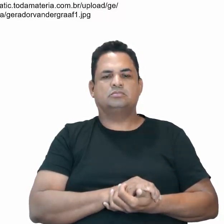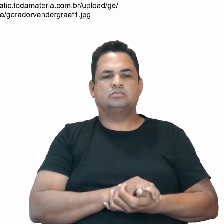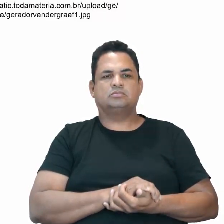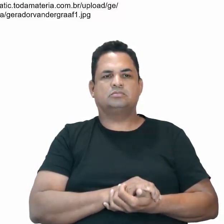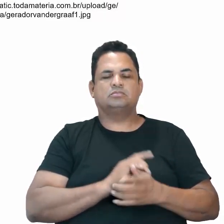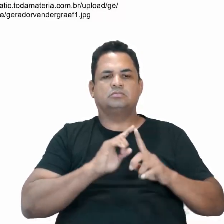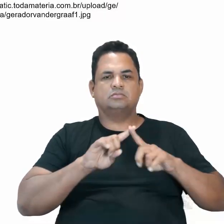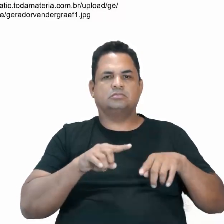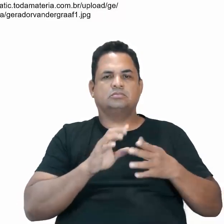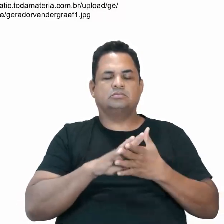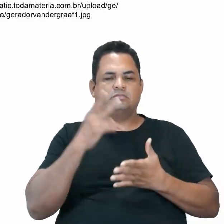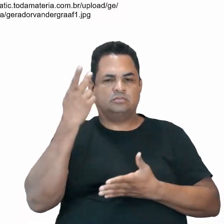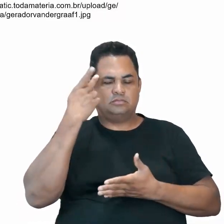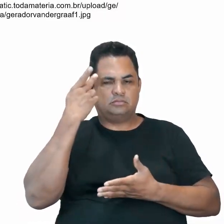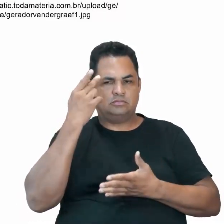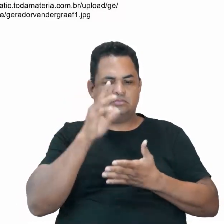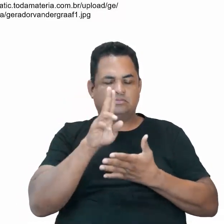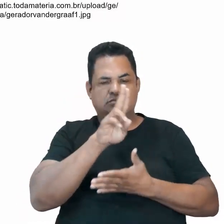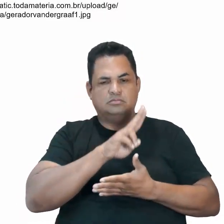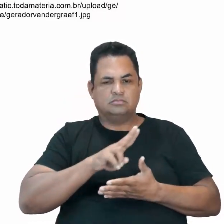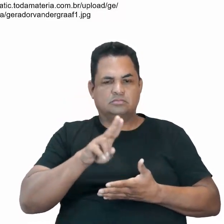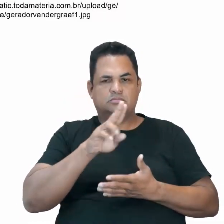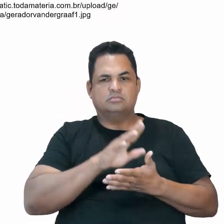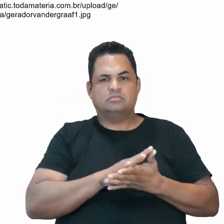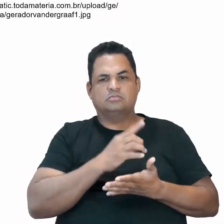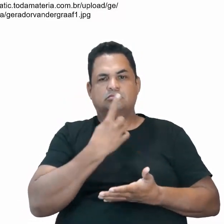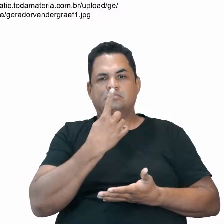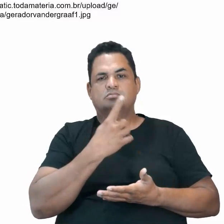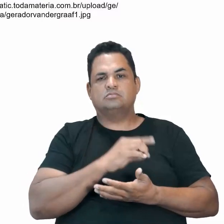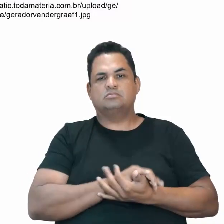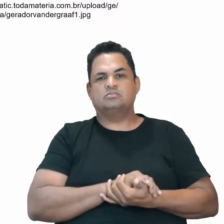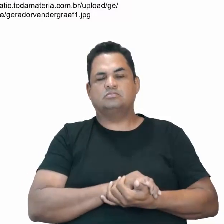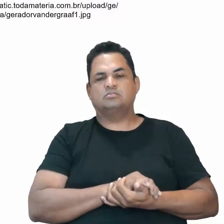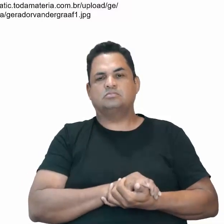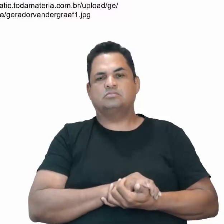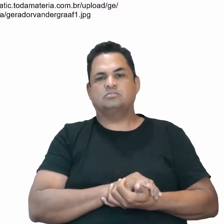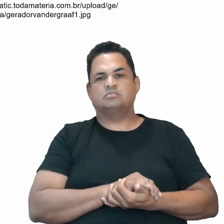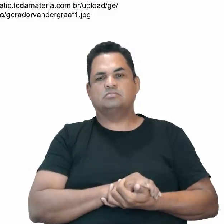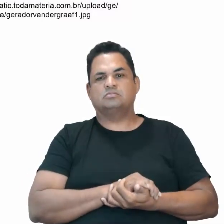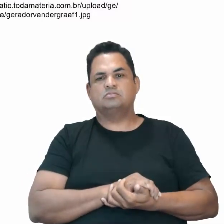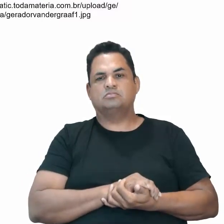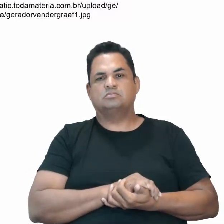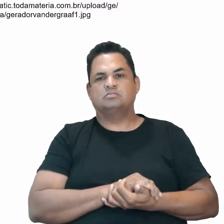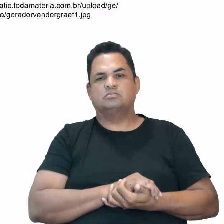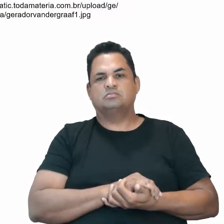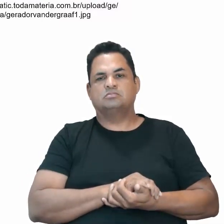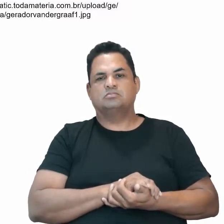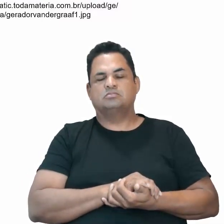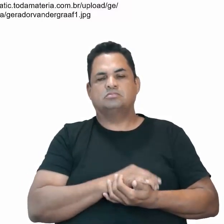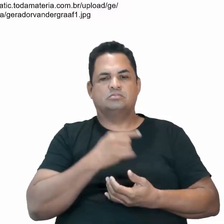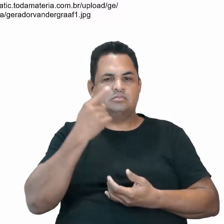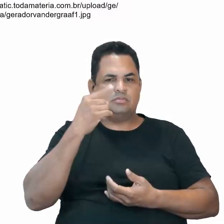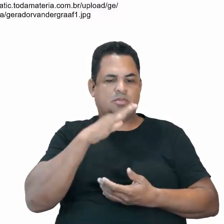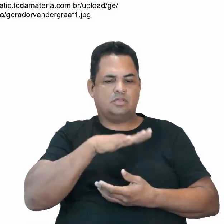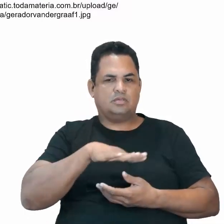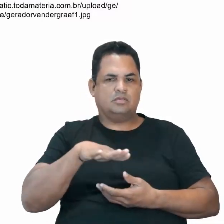Mas, geralmente, a gente aplica um carregado com um neutro. Aí nós temos aí a menina colocando a mão no